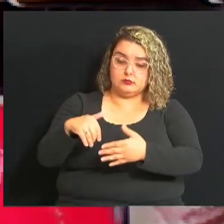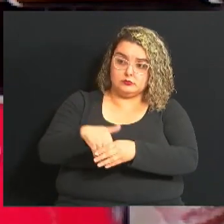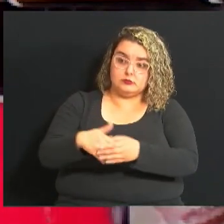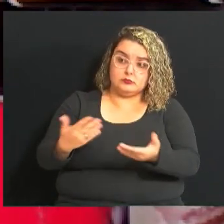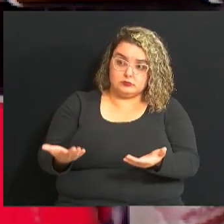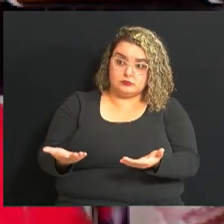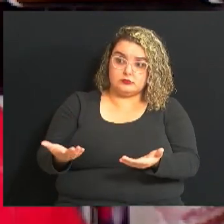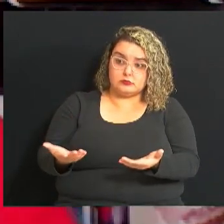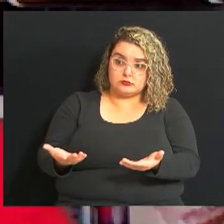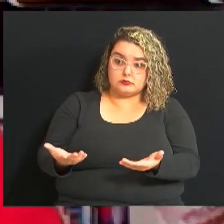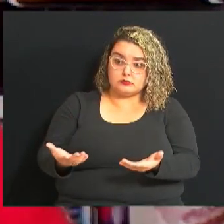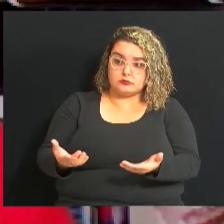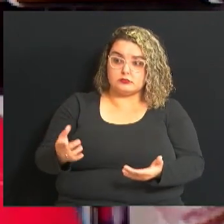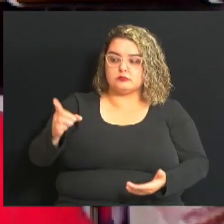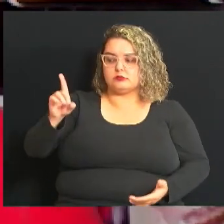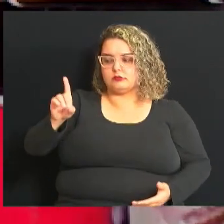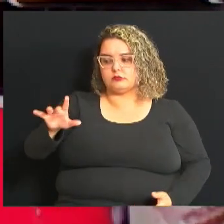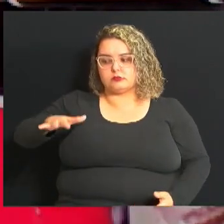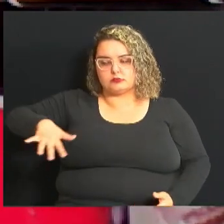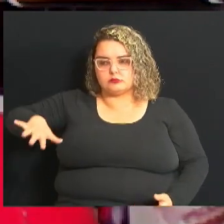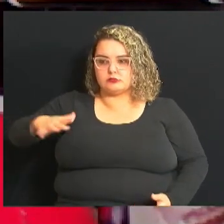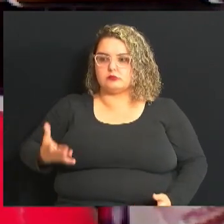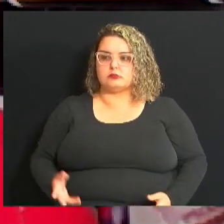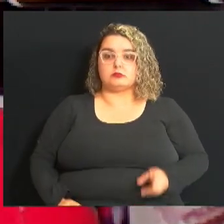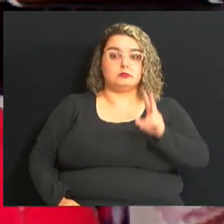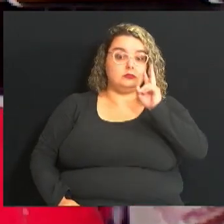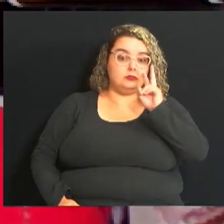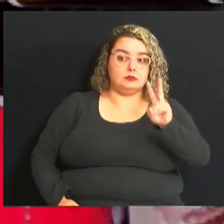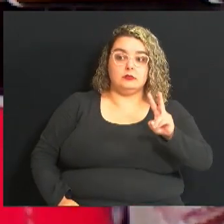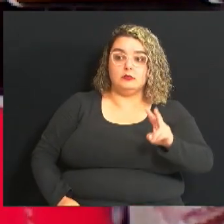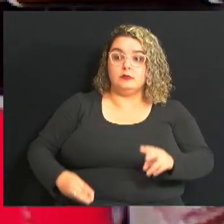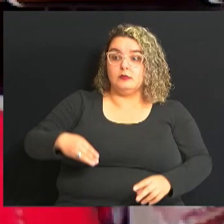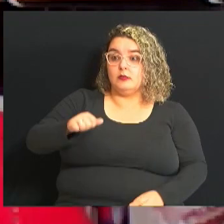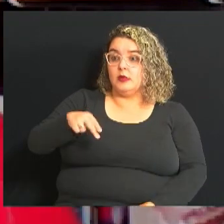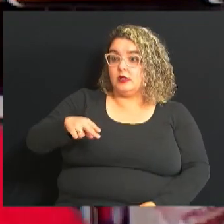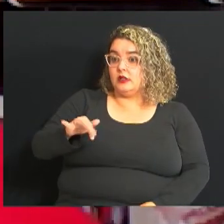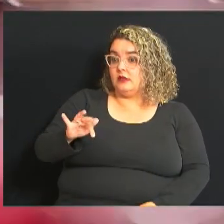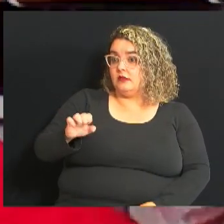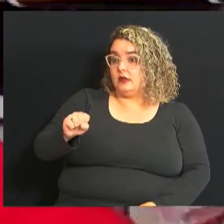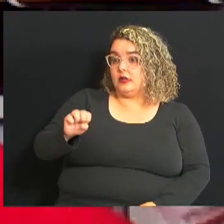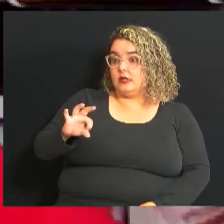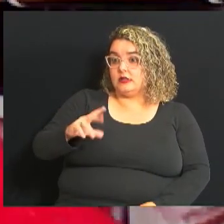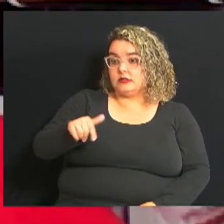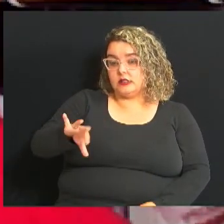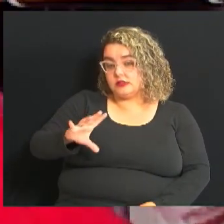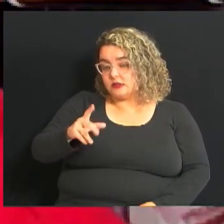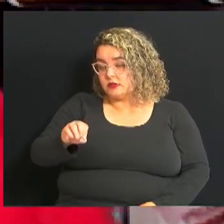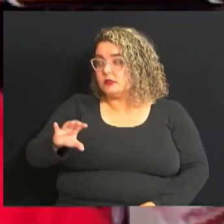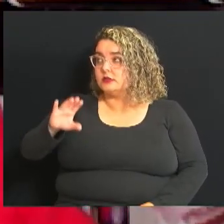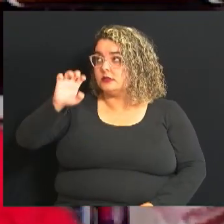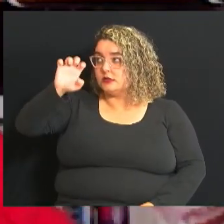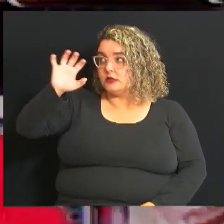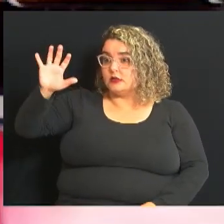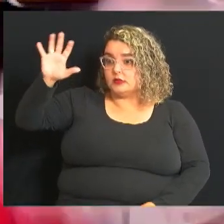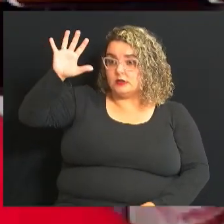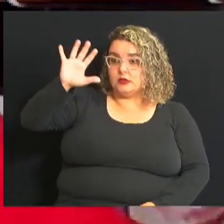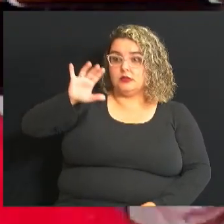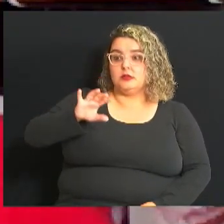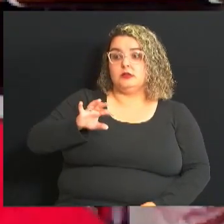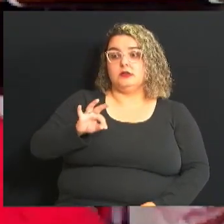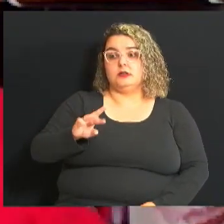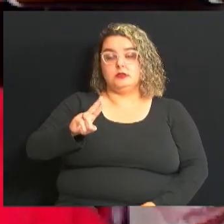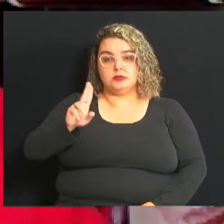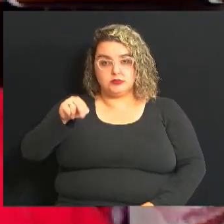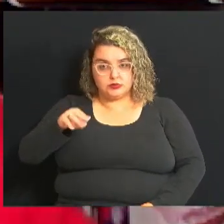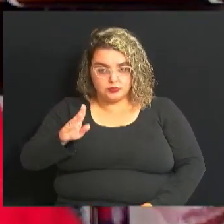da ultradireita, nós vemos manifestações em vários países europeus, tivemos Trump nos Estados